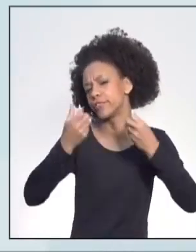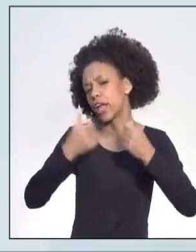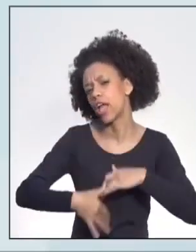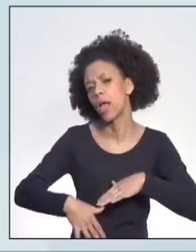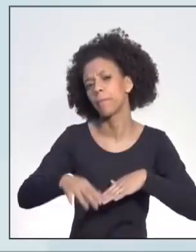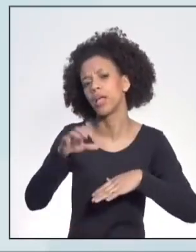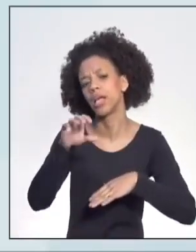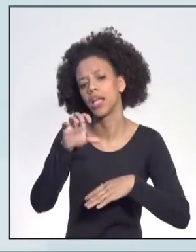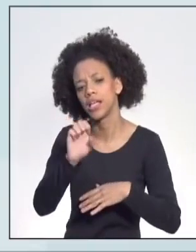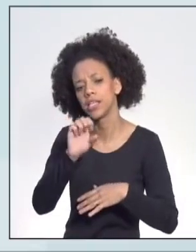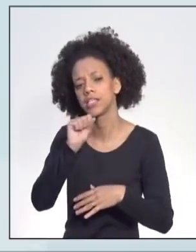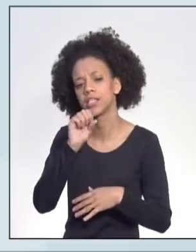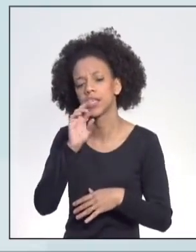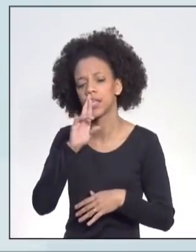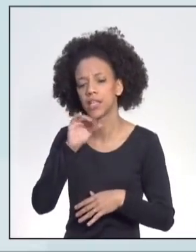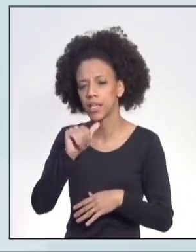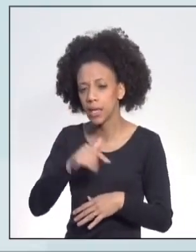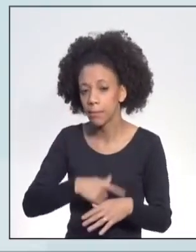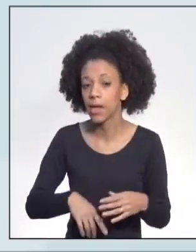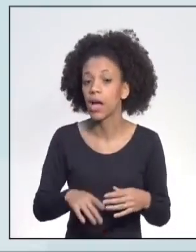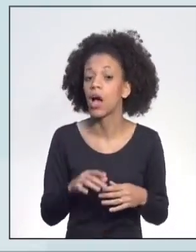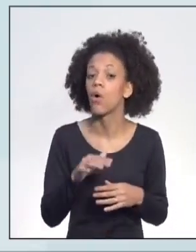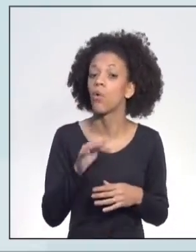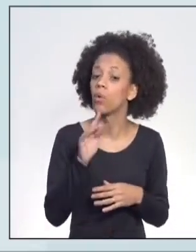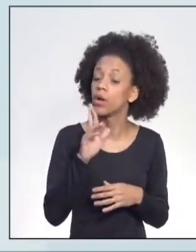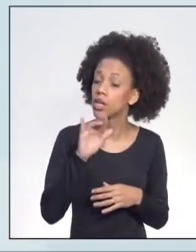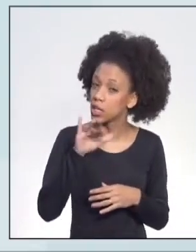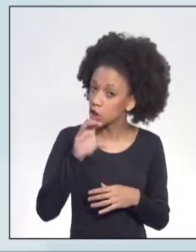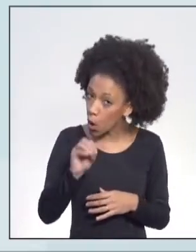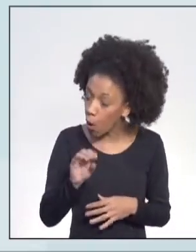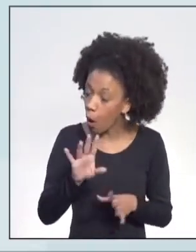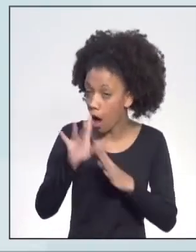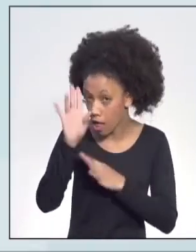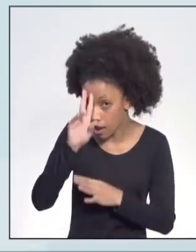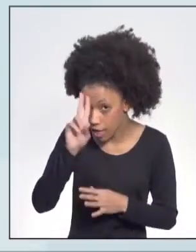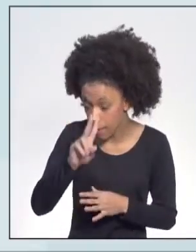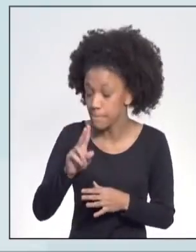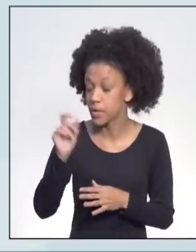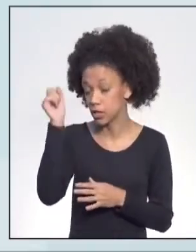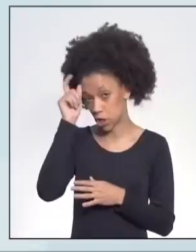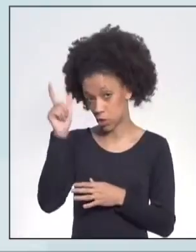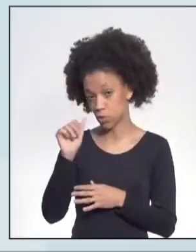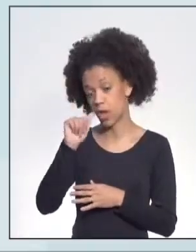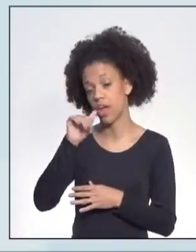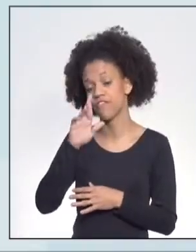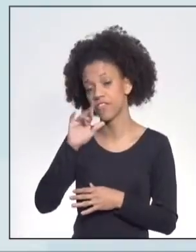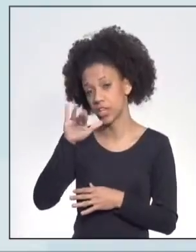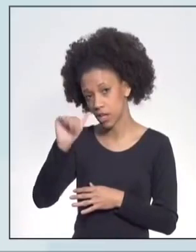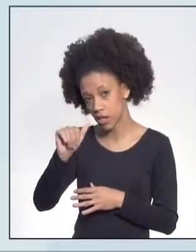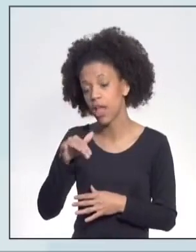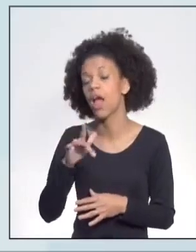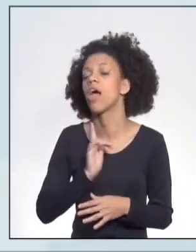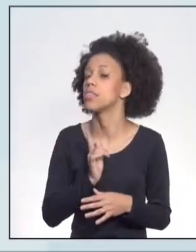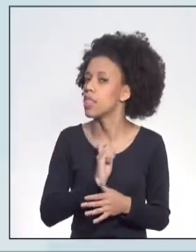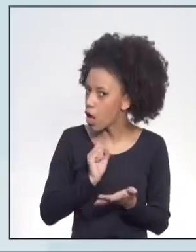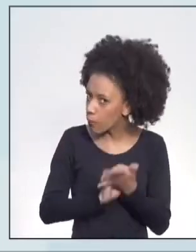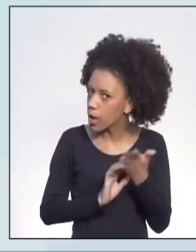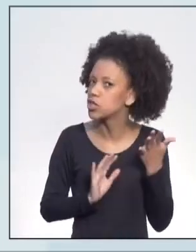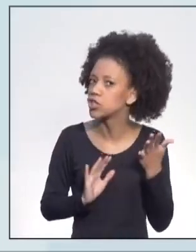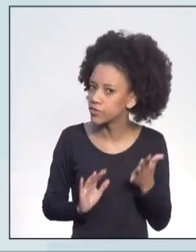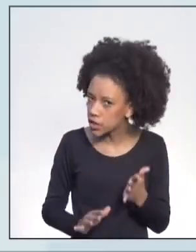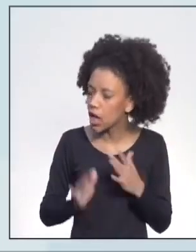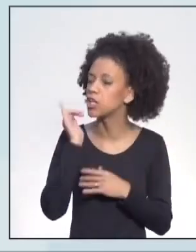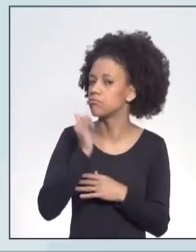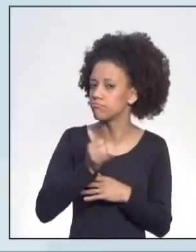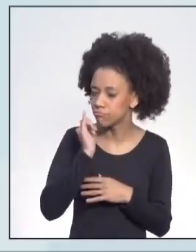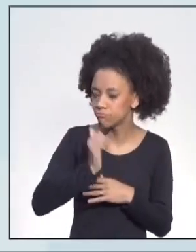africana, que é o griot ou griot, né? Lembrando que sobre a tradição oral africana, vocês têm aí uma atividade para fazer, que é transmitir